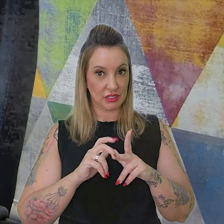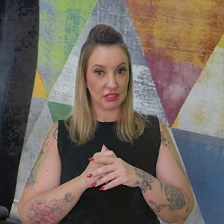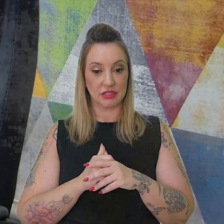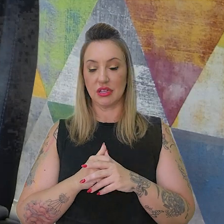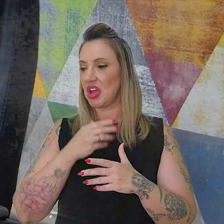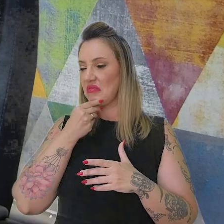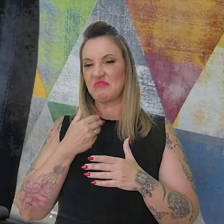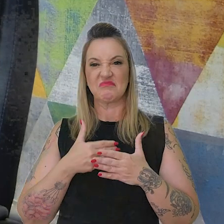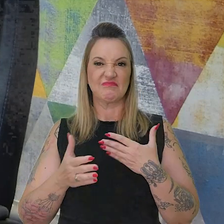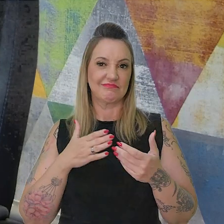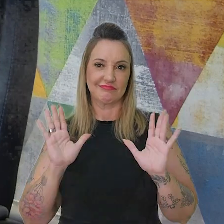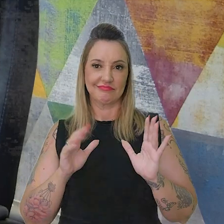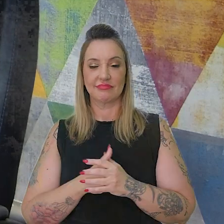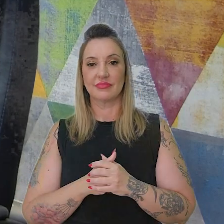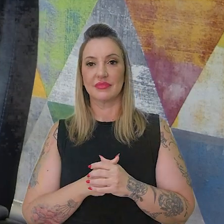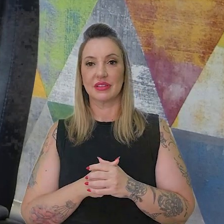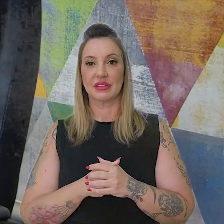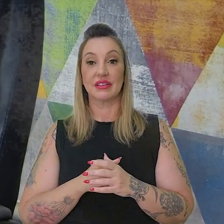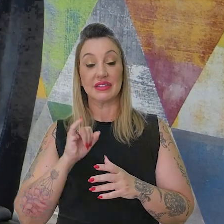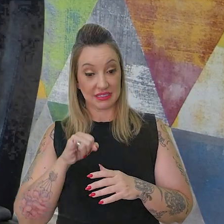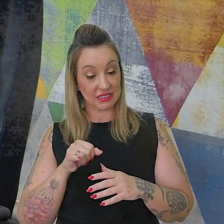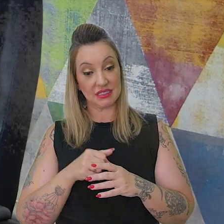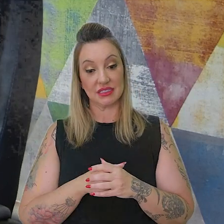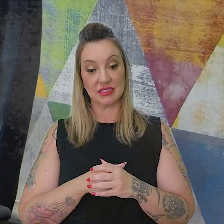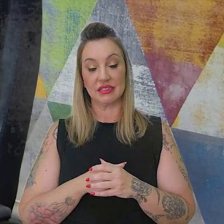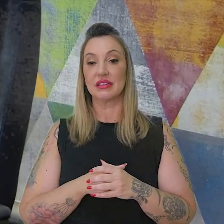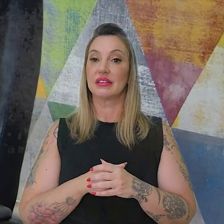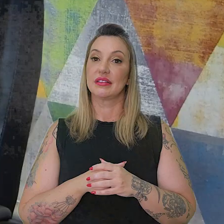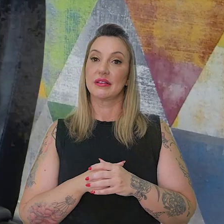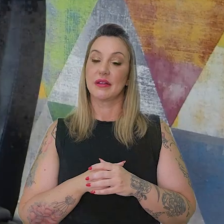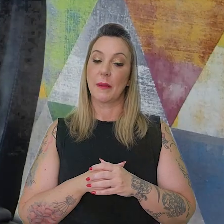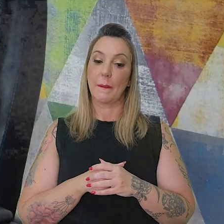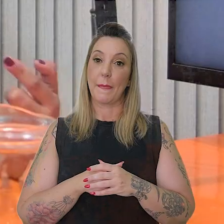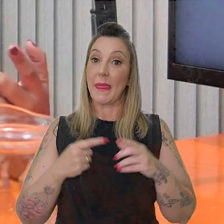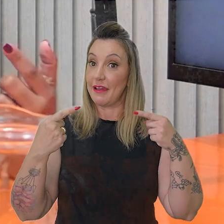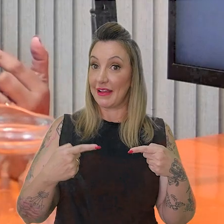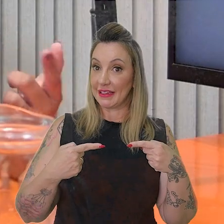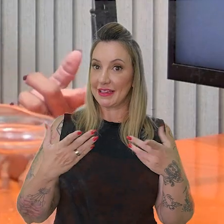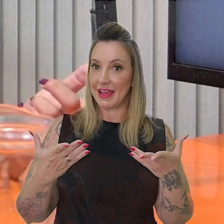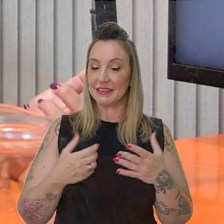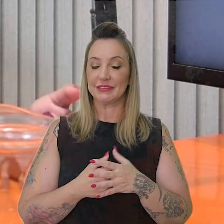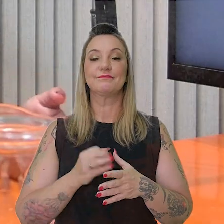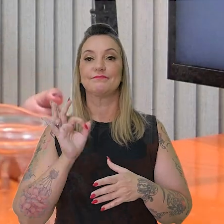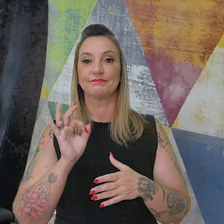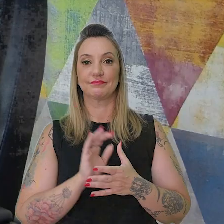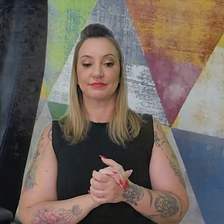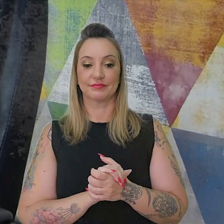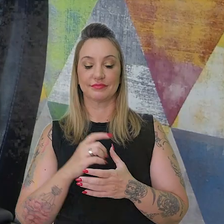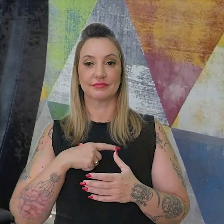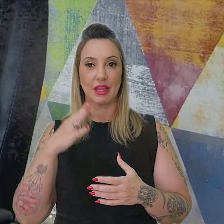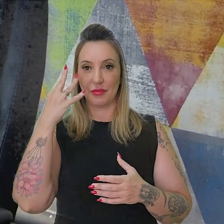diferente os homens acham que não tanto Acho que sim is saí também da rivalidade né ah